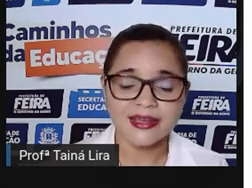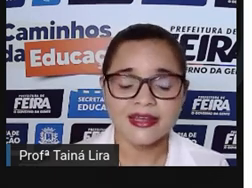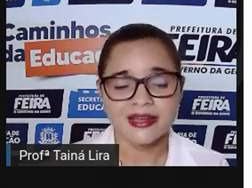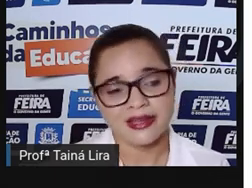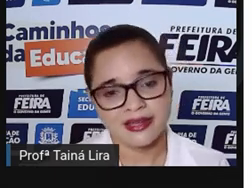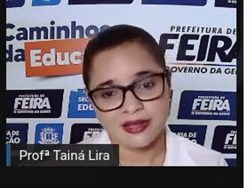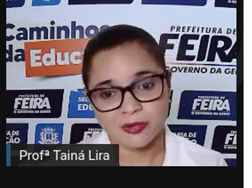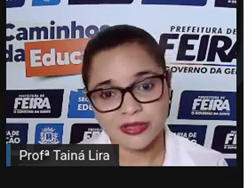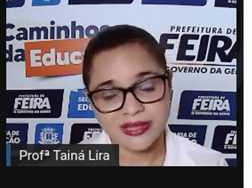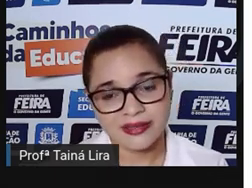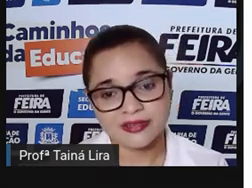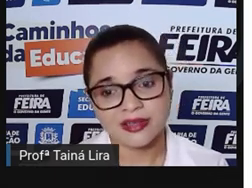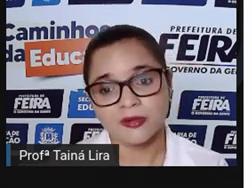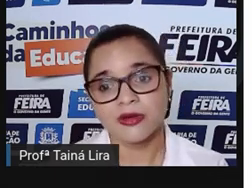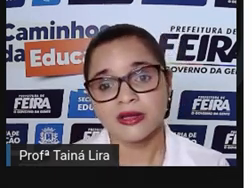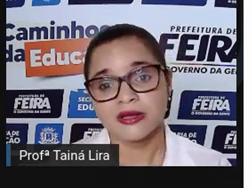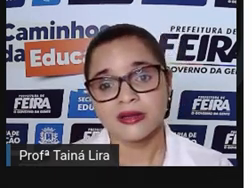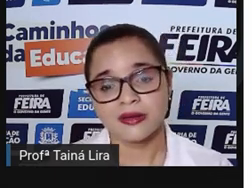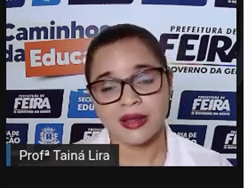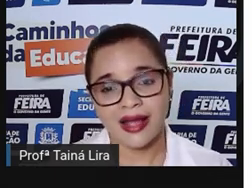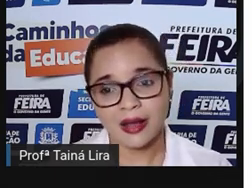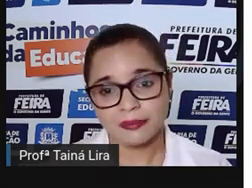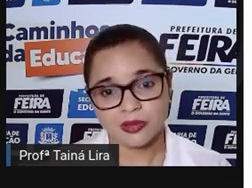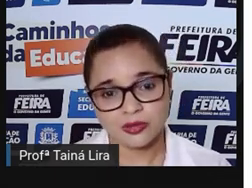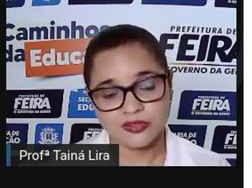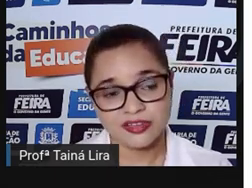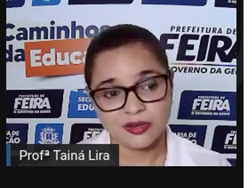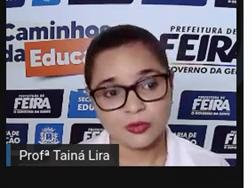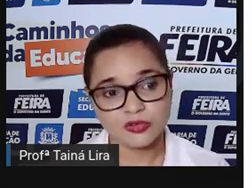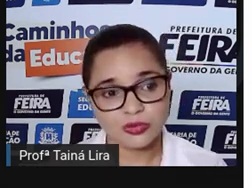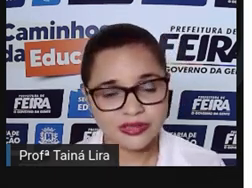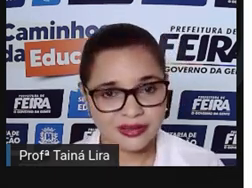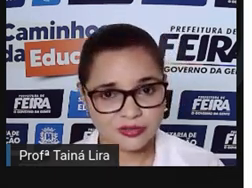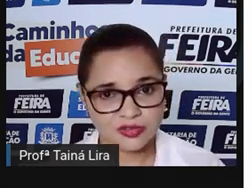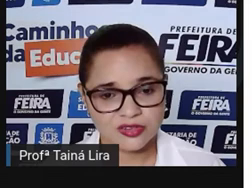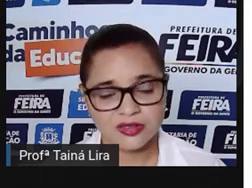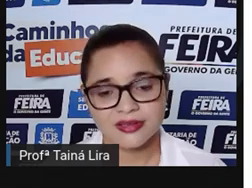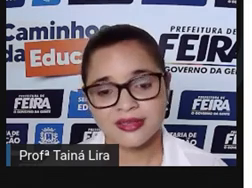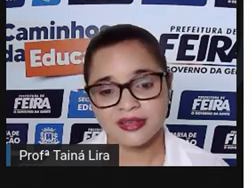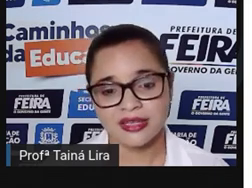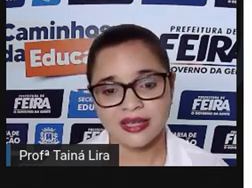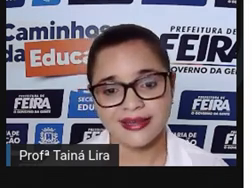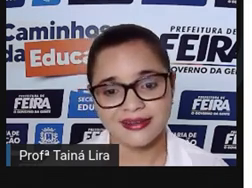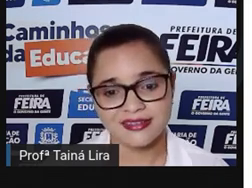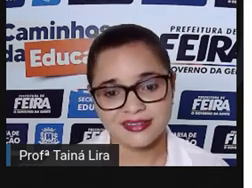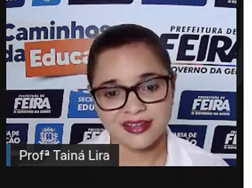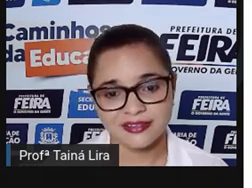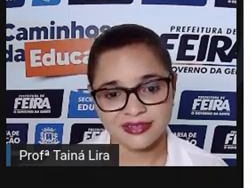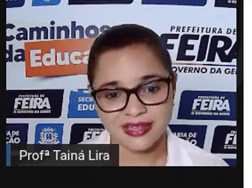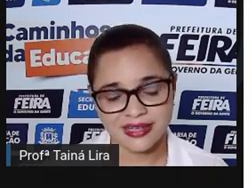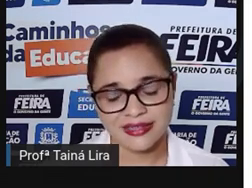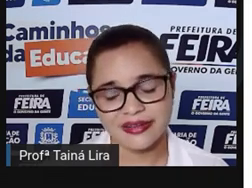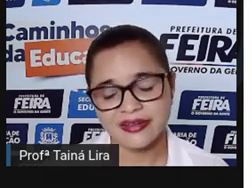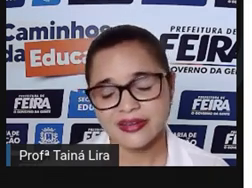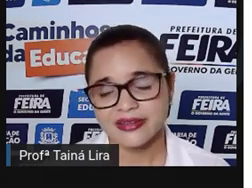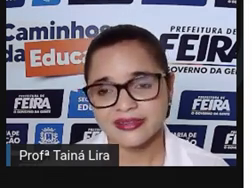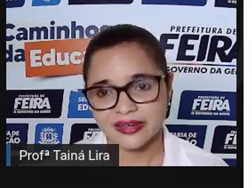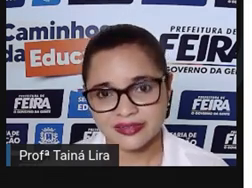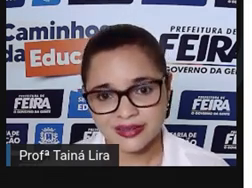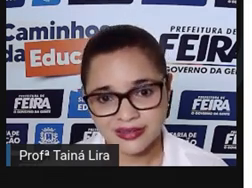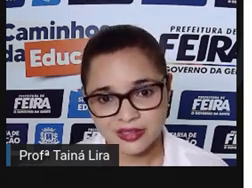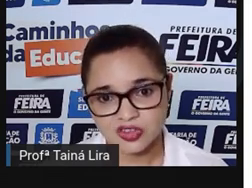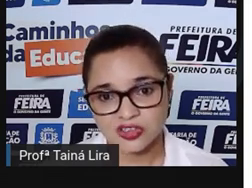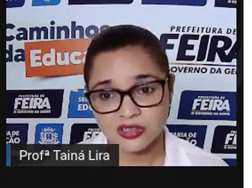né, cuidado. Então, a Pro trouxe aqui alguns cuidados que é necessário ter, né,